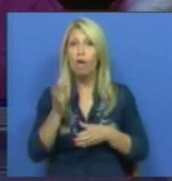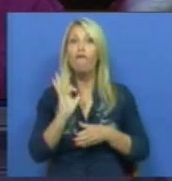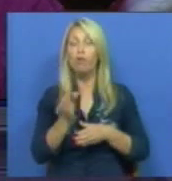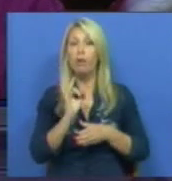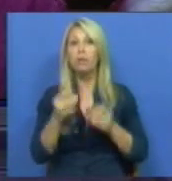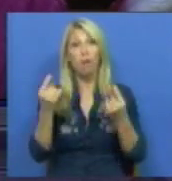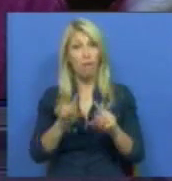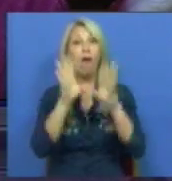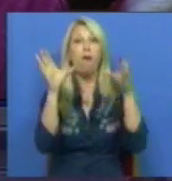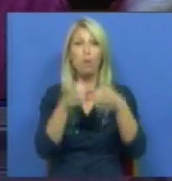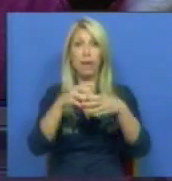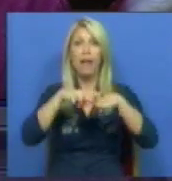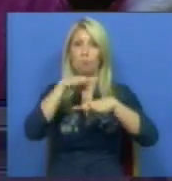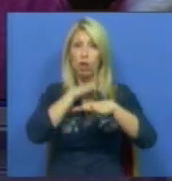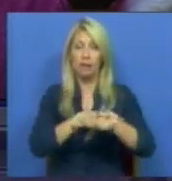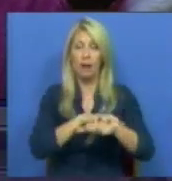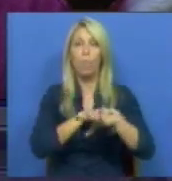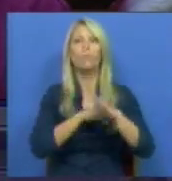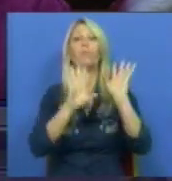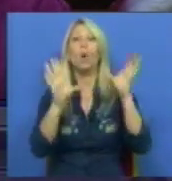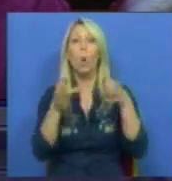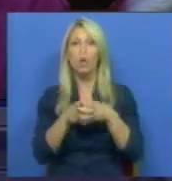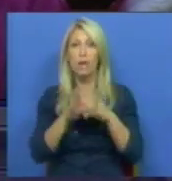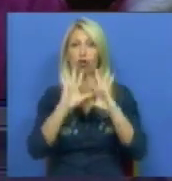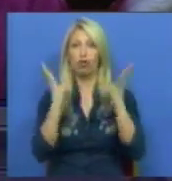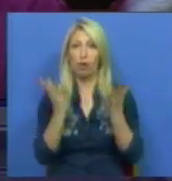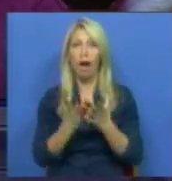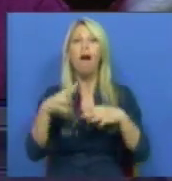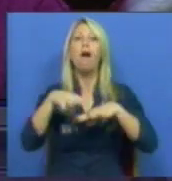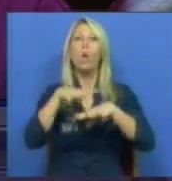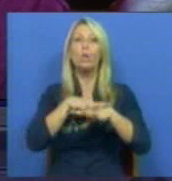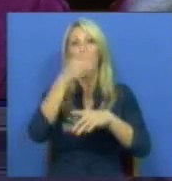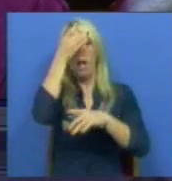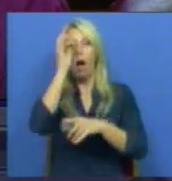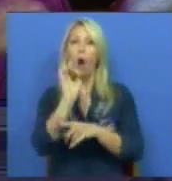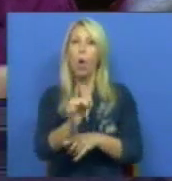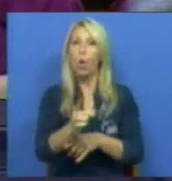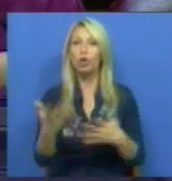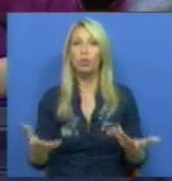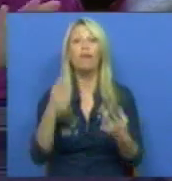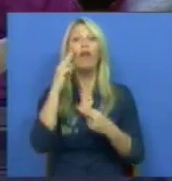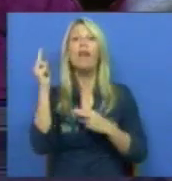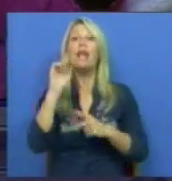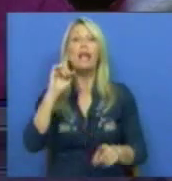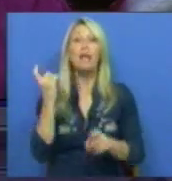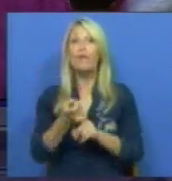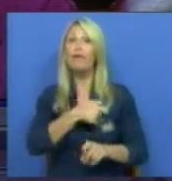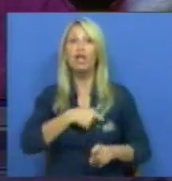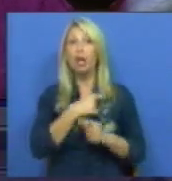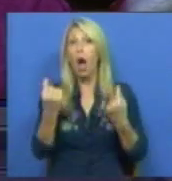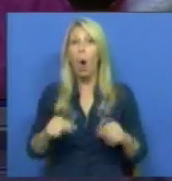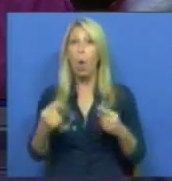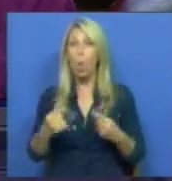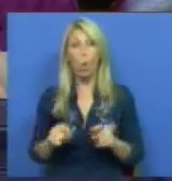da Fundação o Conselho de Administração, o Conselho Geral, o Conselho Consultivo e o Fiscal Único, portanto, seguindo exatamente o que